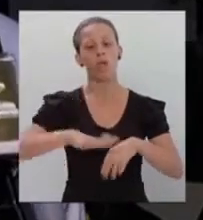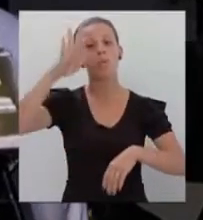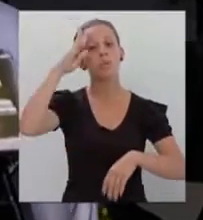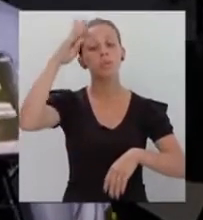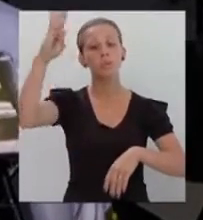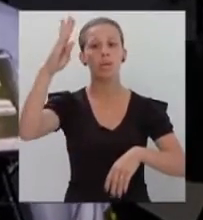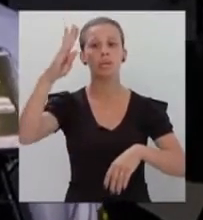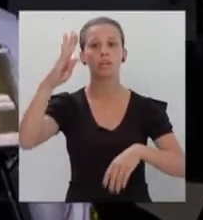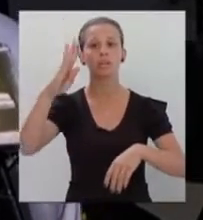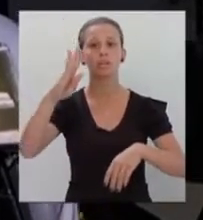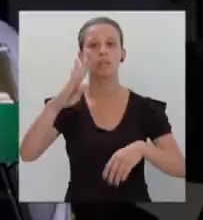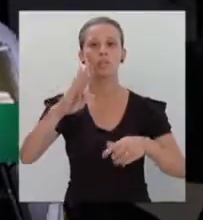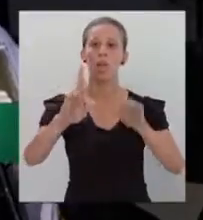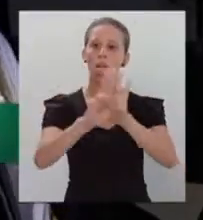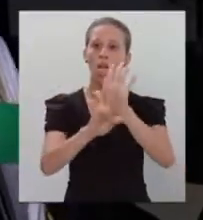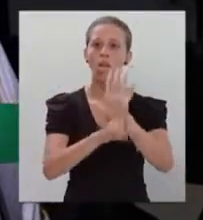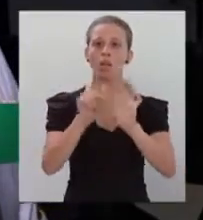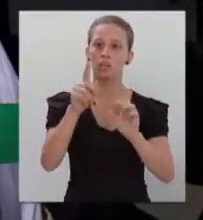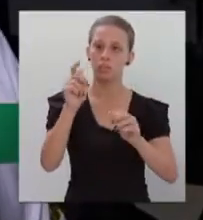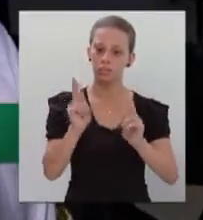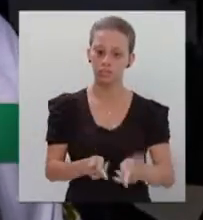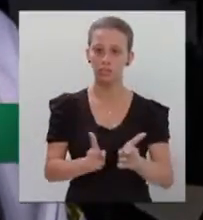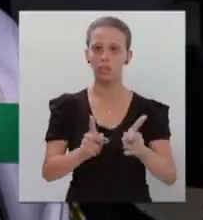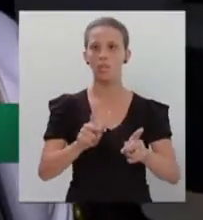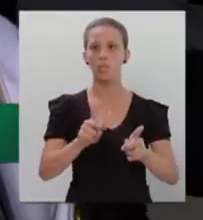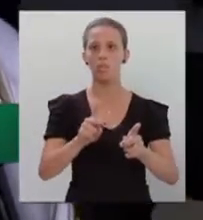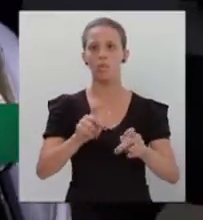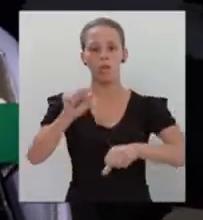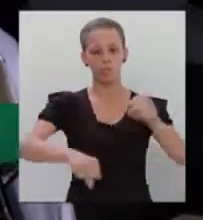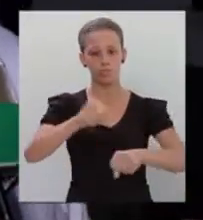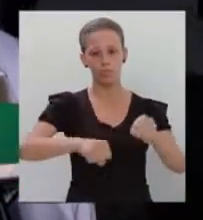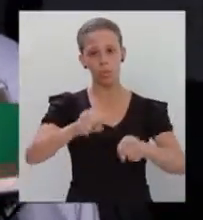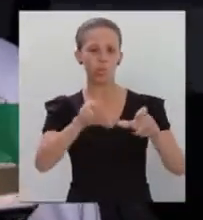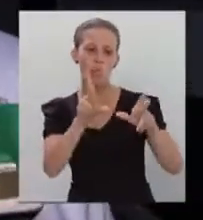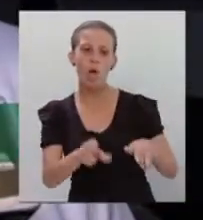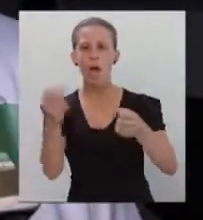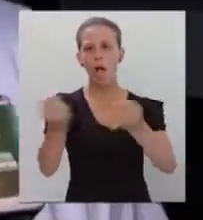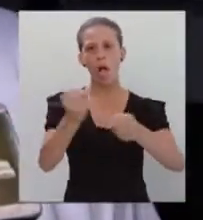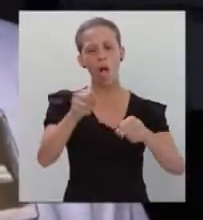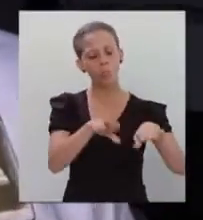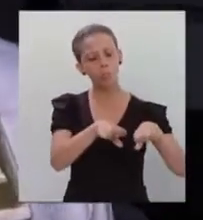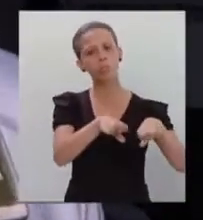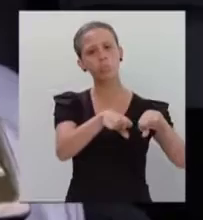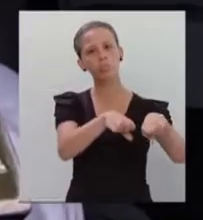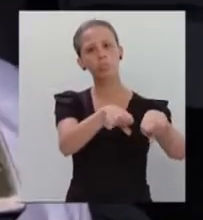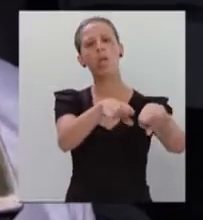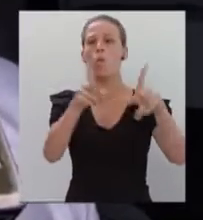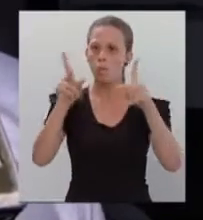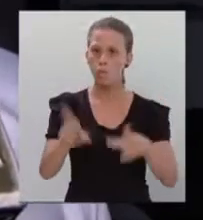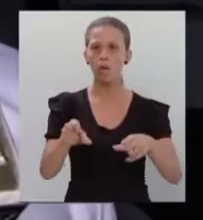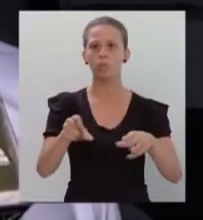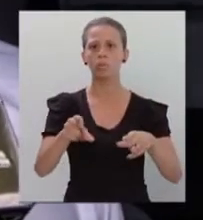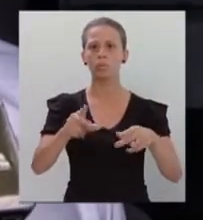principais regras é sempre andar no mesmo sentido dos veículos, né, junto ao bordo da pista, ou seja, próximo ao meio-fio.